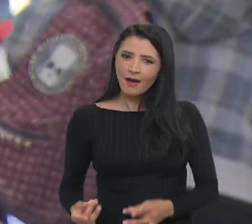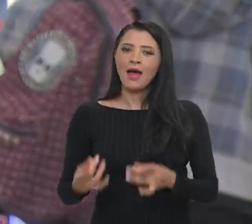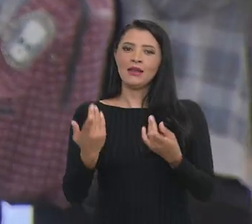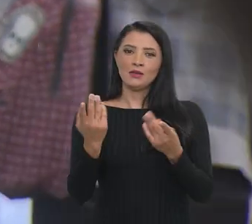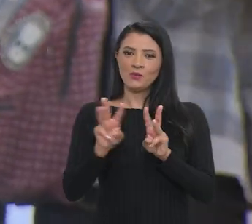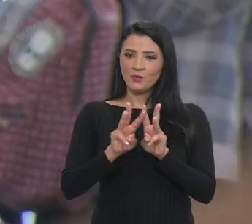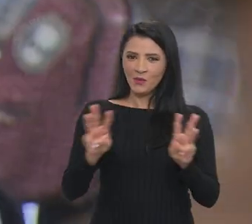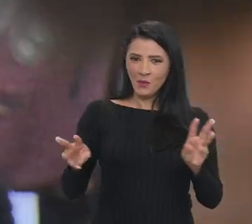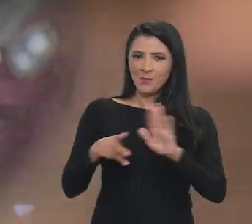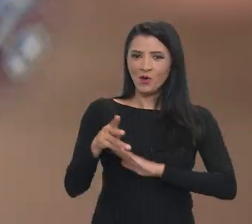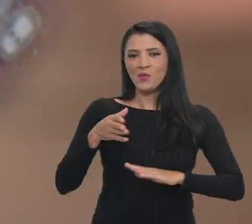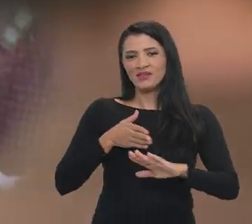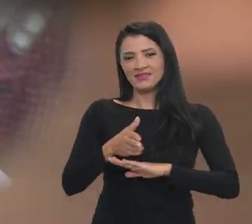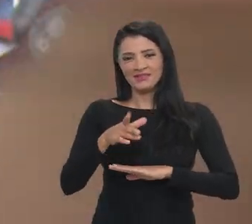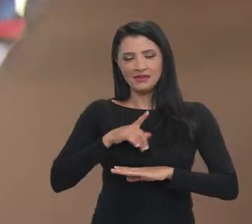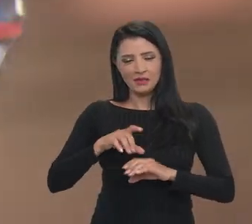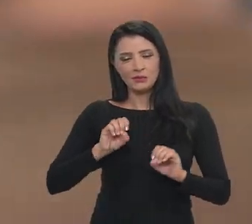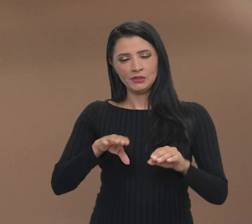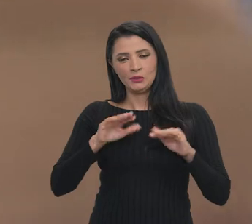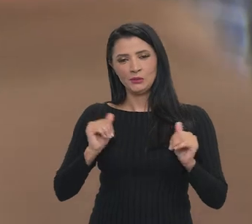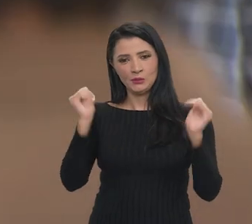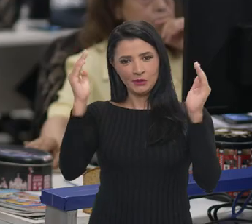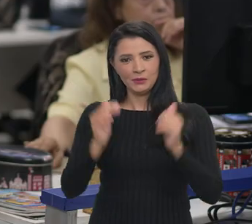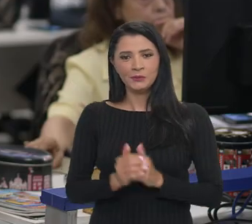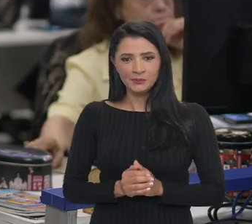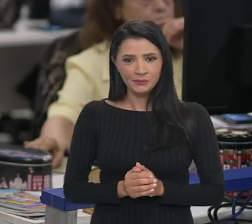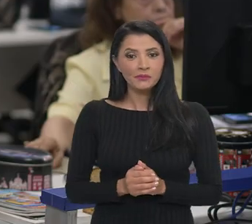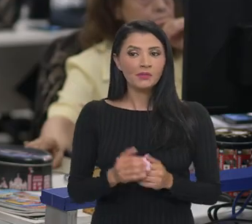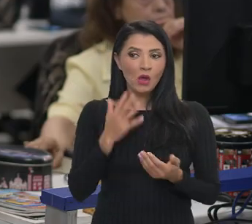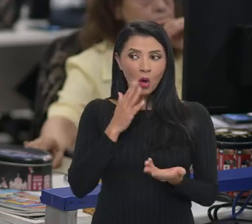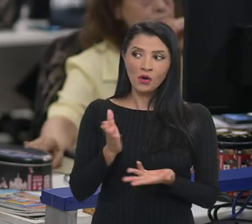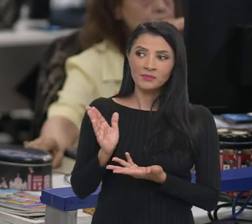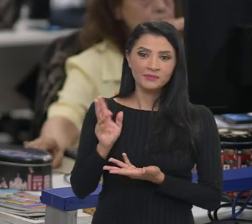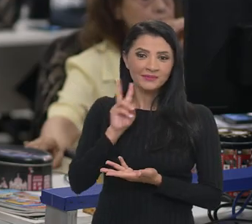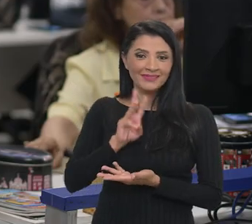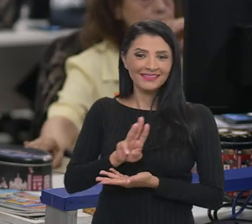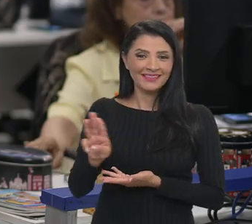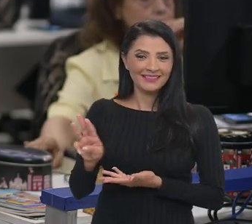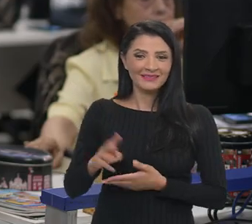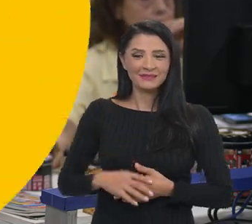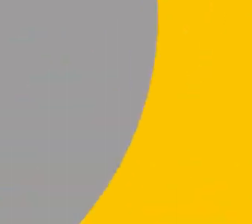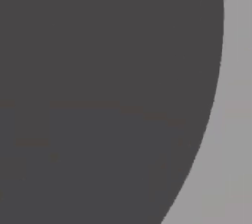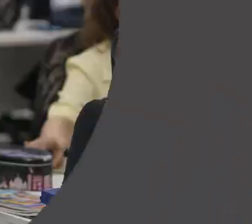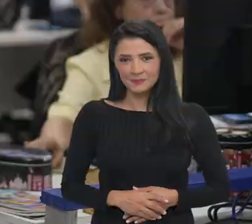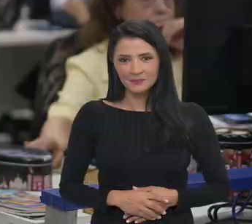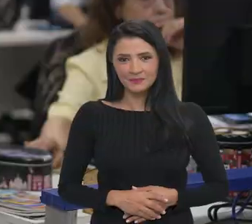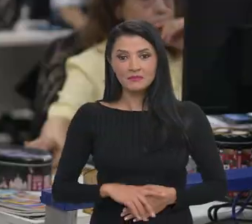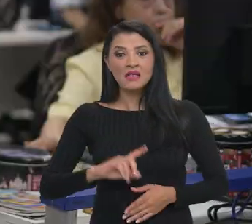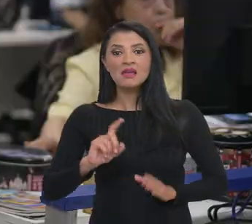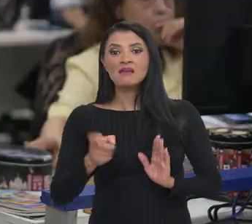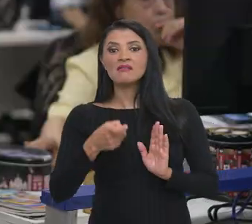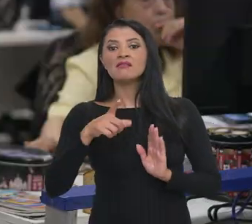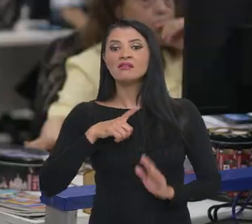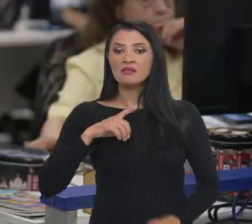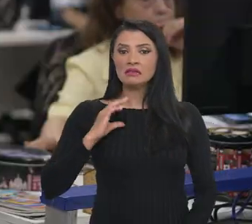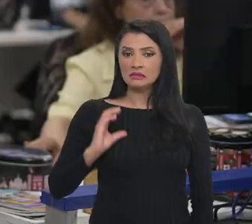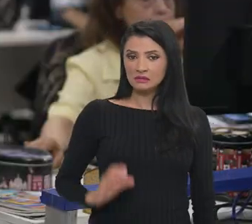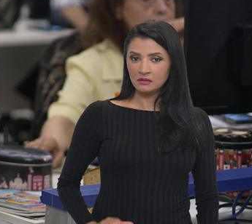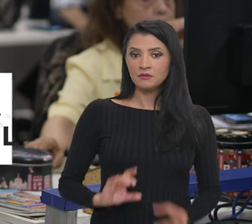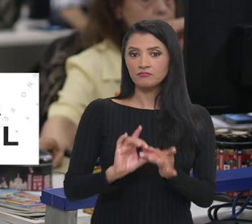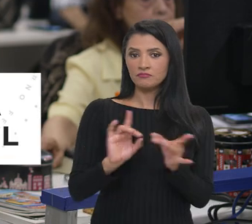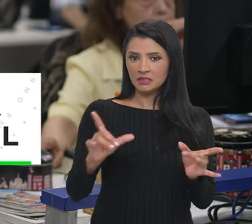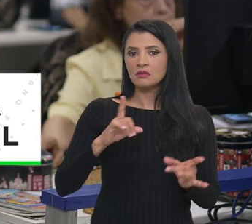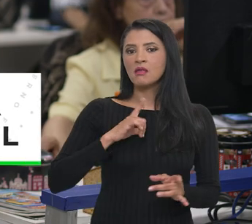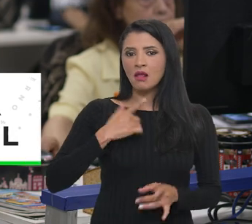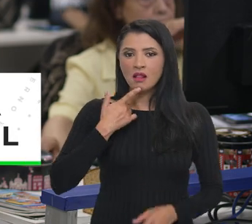detalhes no Portal Único de Acesso ao Ensino Superior. E o endereço está aqui na tela. Clique Cidadania.